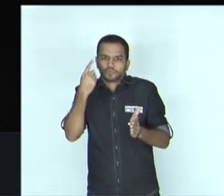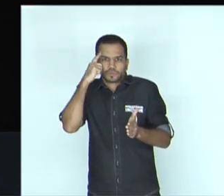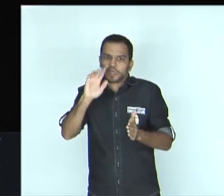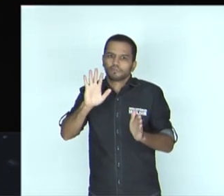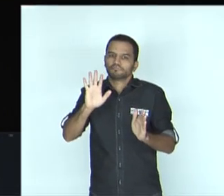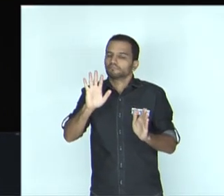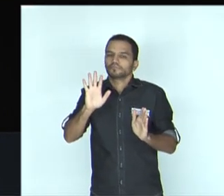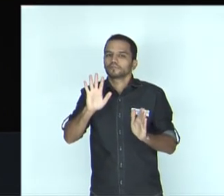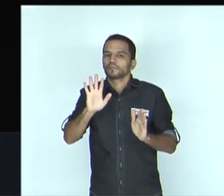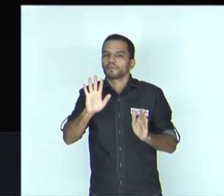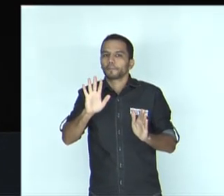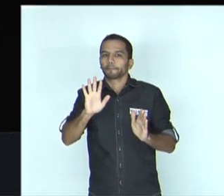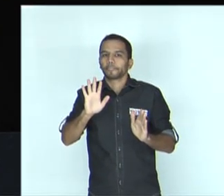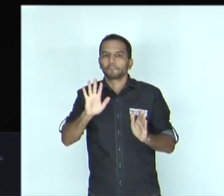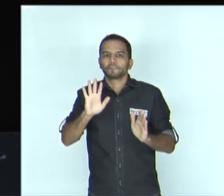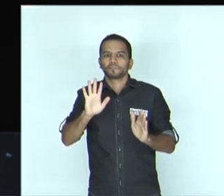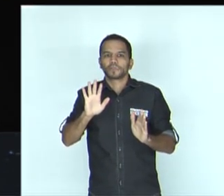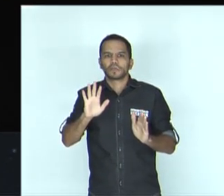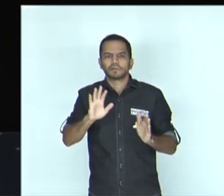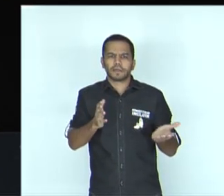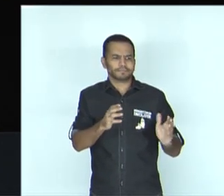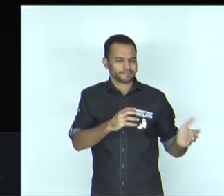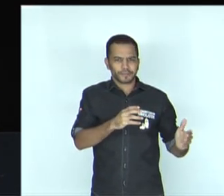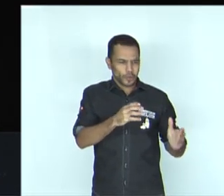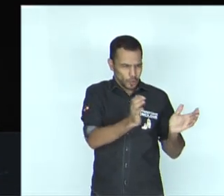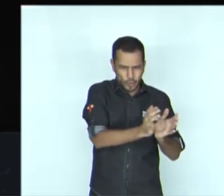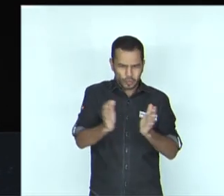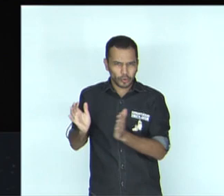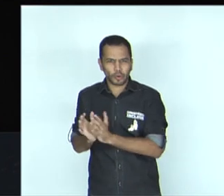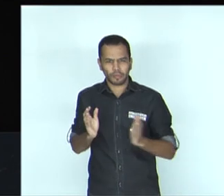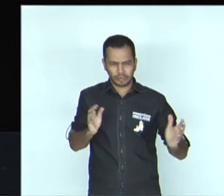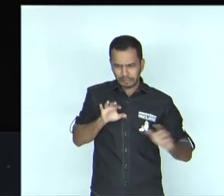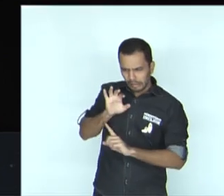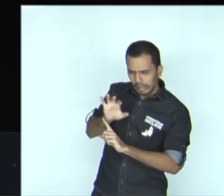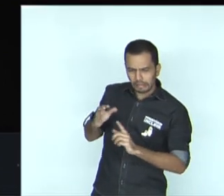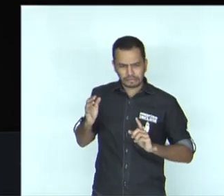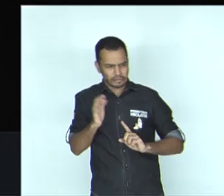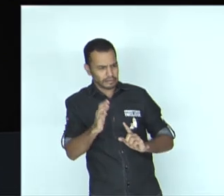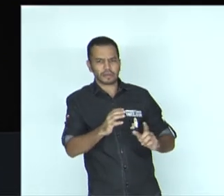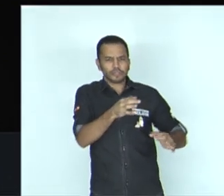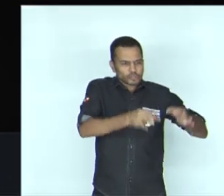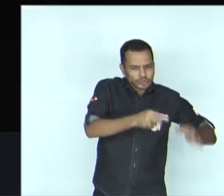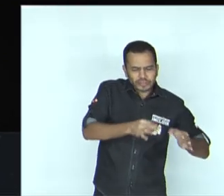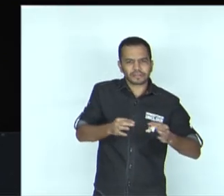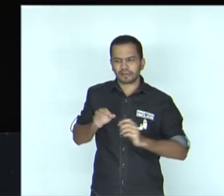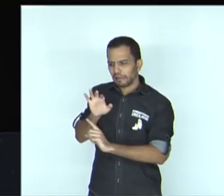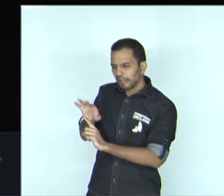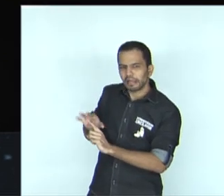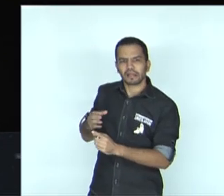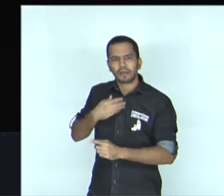A intervenção de um poder no outro está complicada, está todo mundo assustado. Hoje há